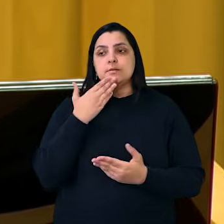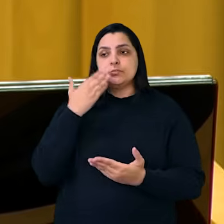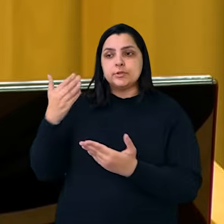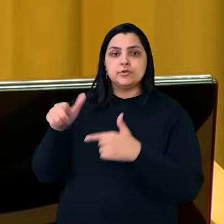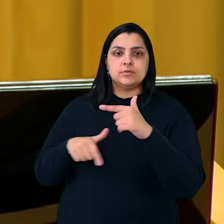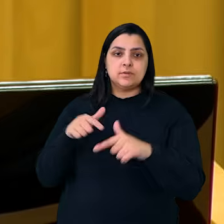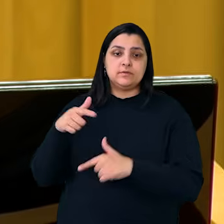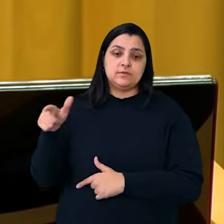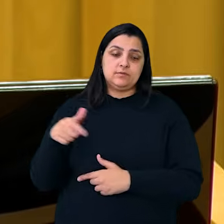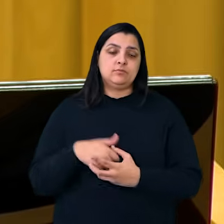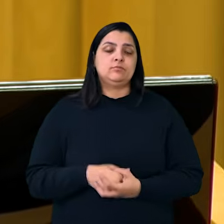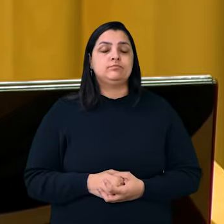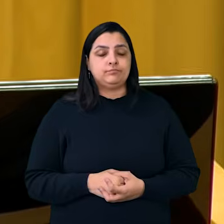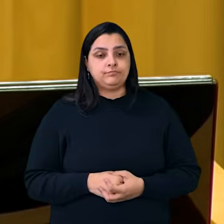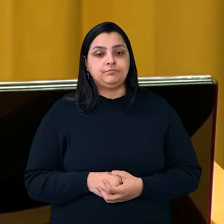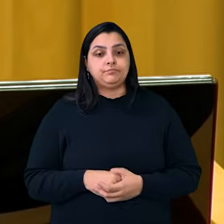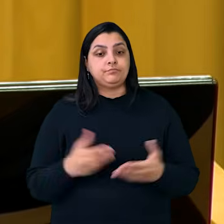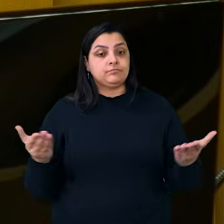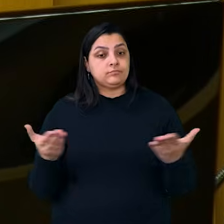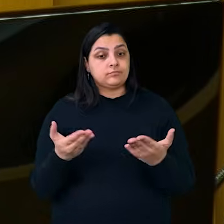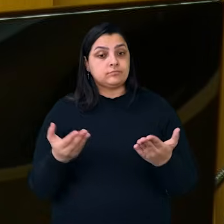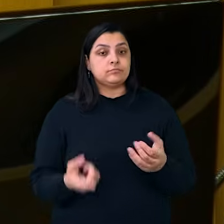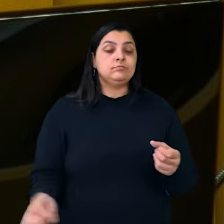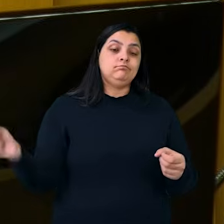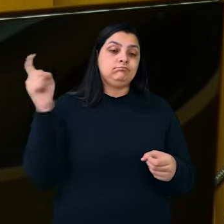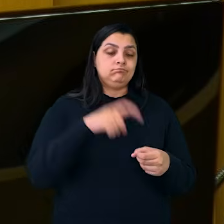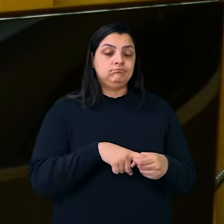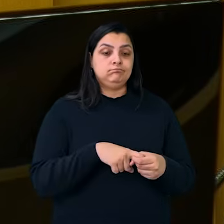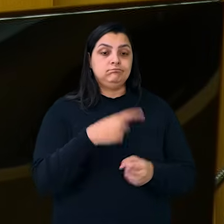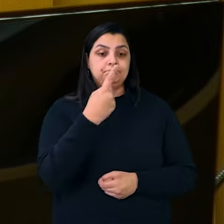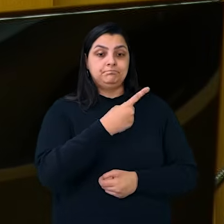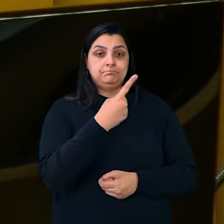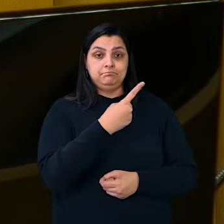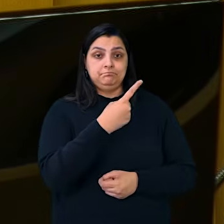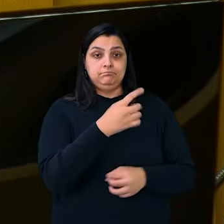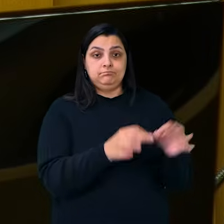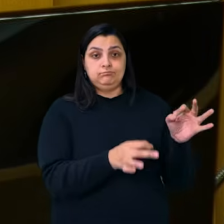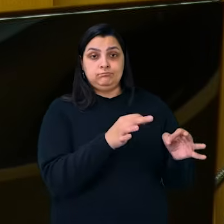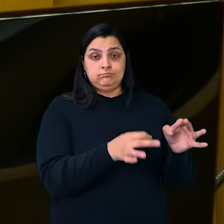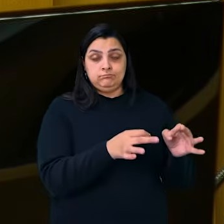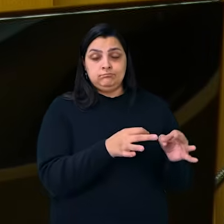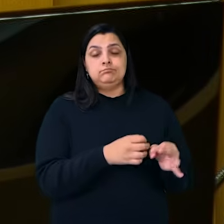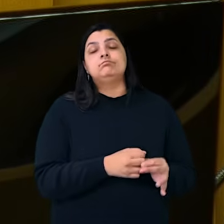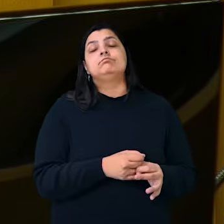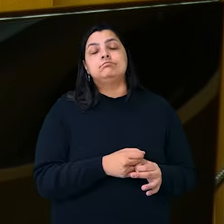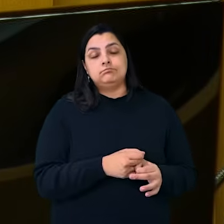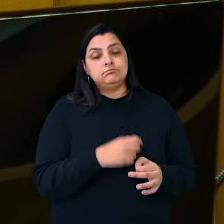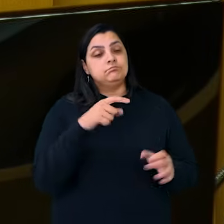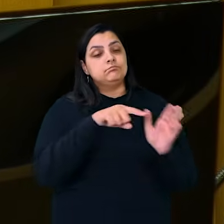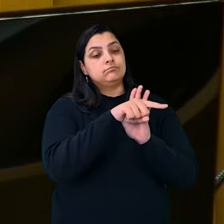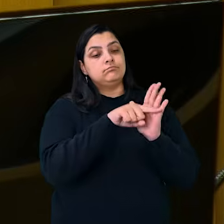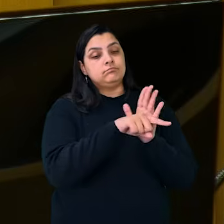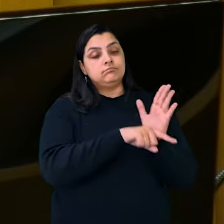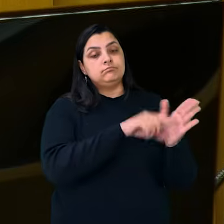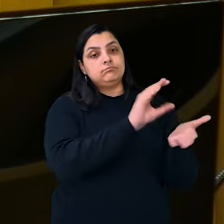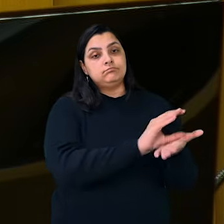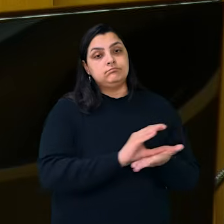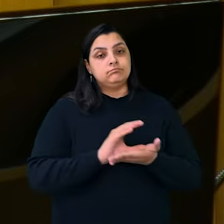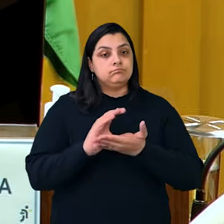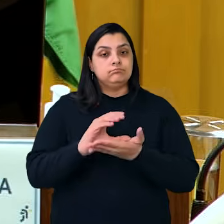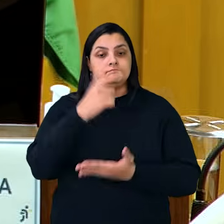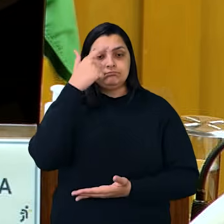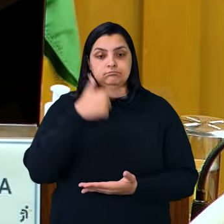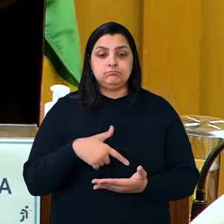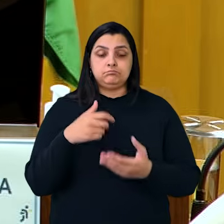pelo acidente com o trabalhador. Os autos agora devem retornar à primeira instância para que seja analisado o pedido de